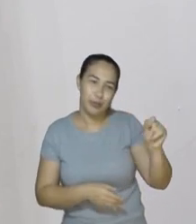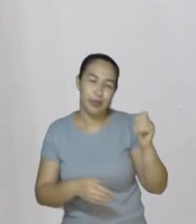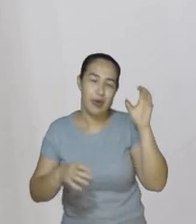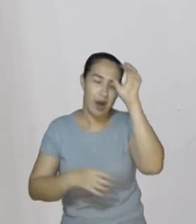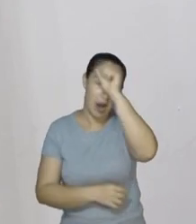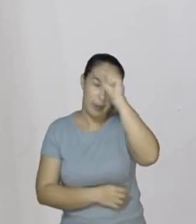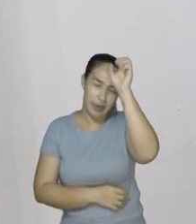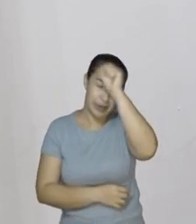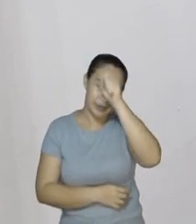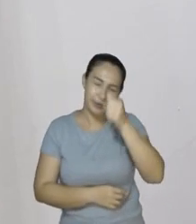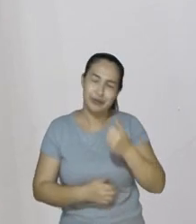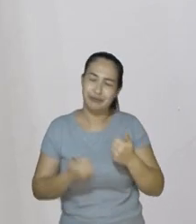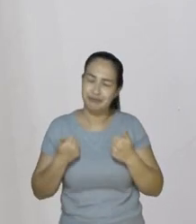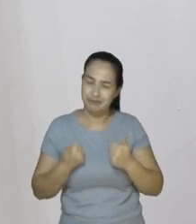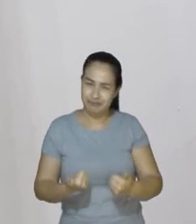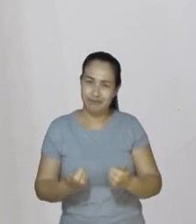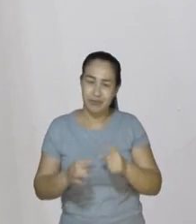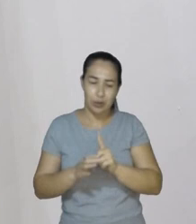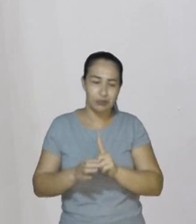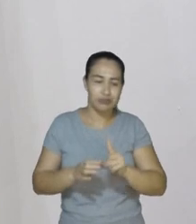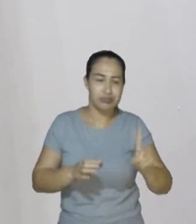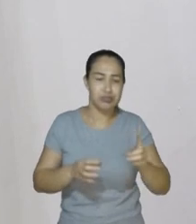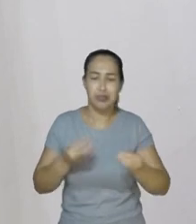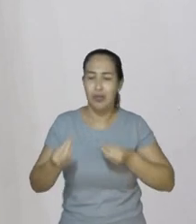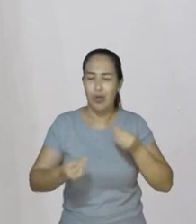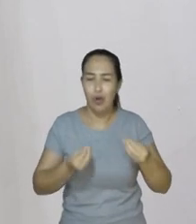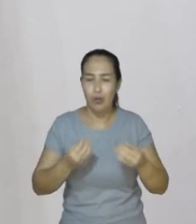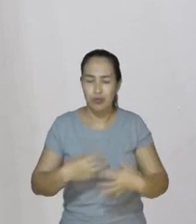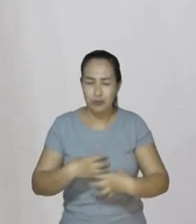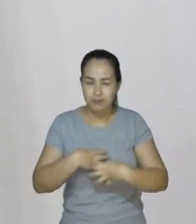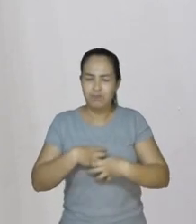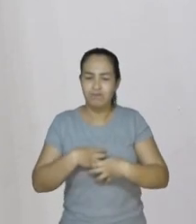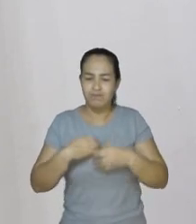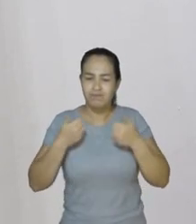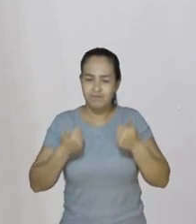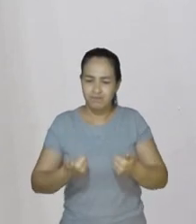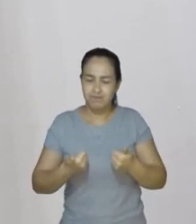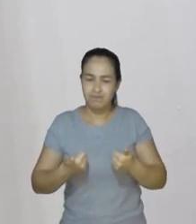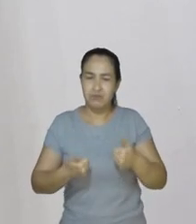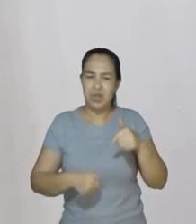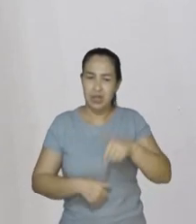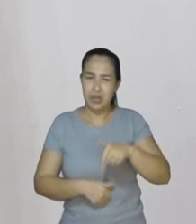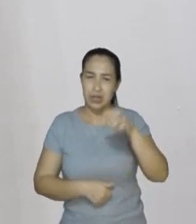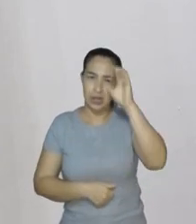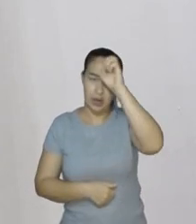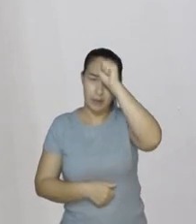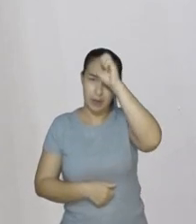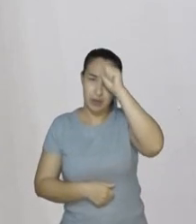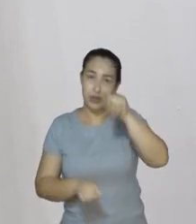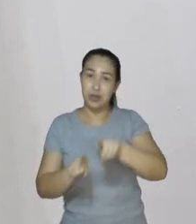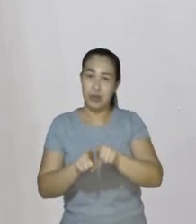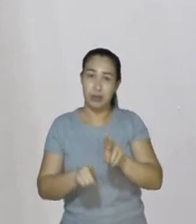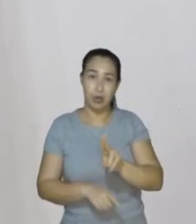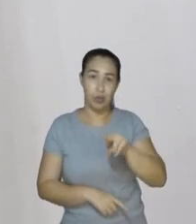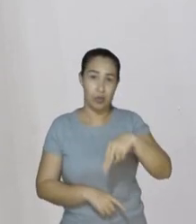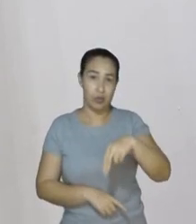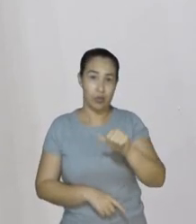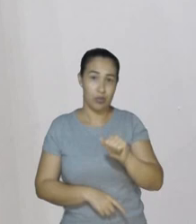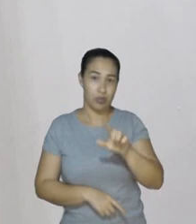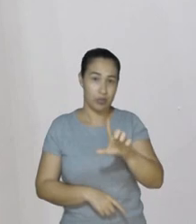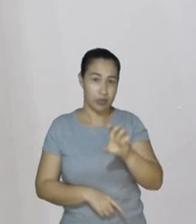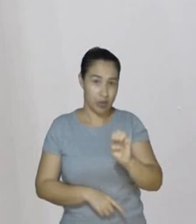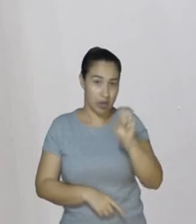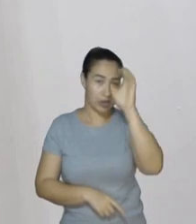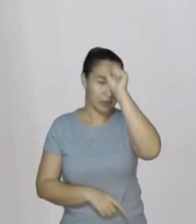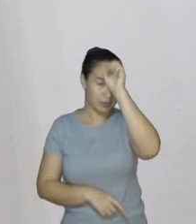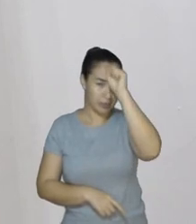muito, mas eu saio com um gosto muito especial, porque de uma outra casa que eu aprendi tanto, que foi a Unali, também é possível ficar aqui, pelo